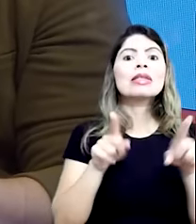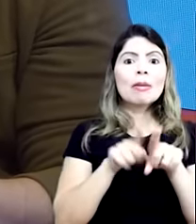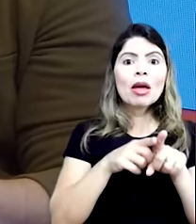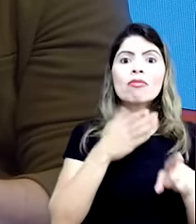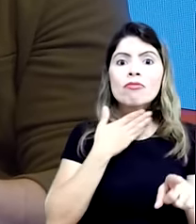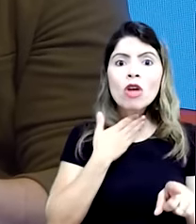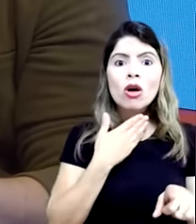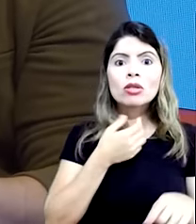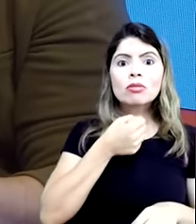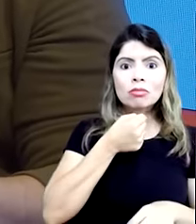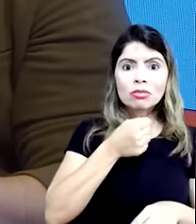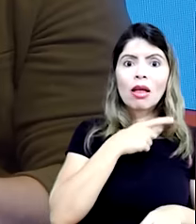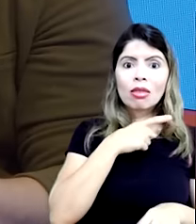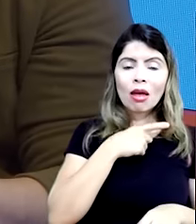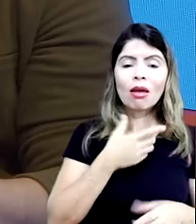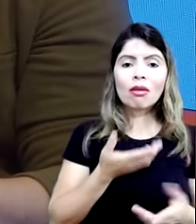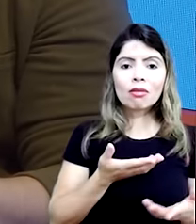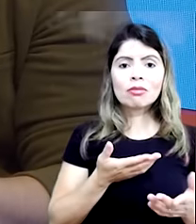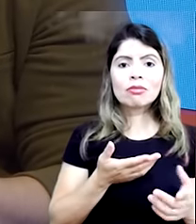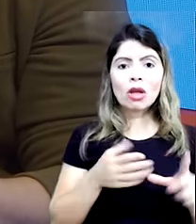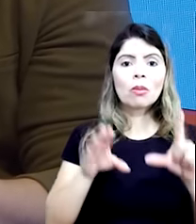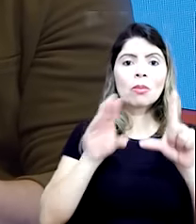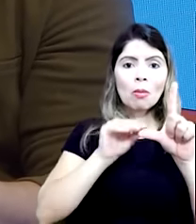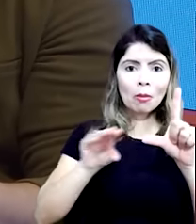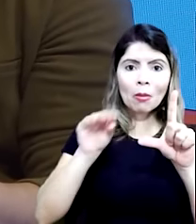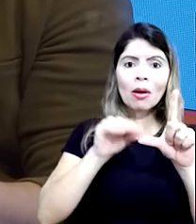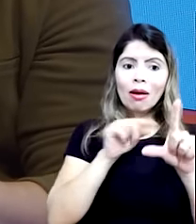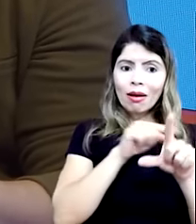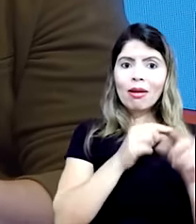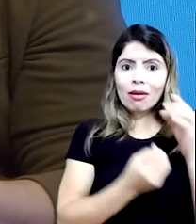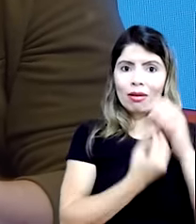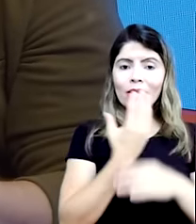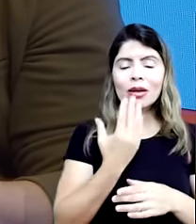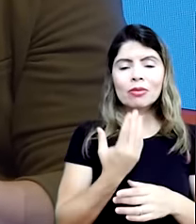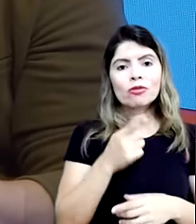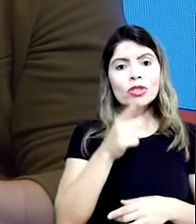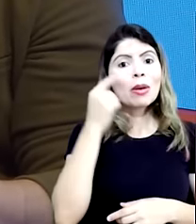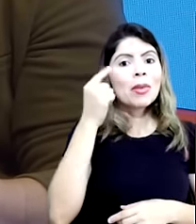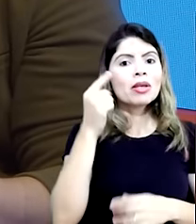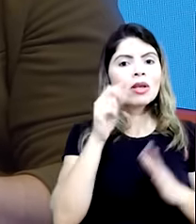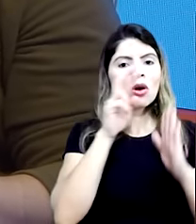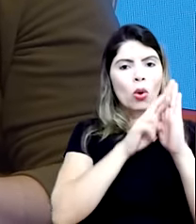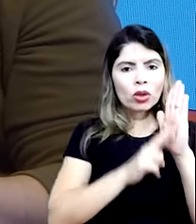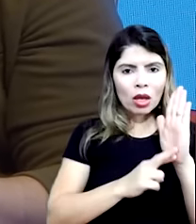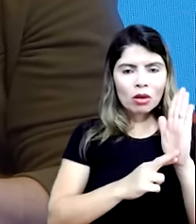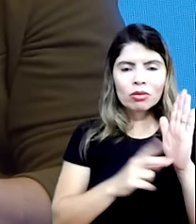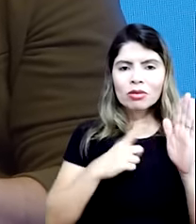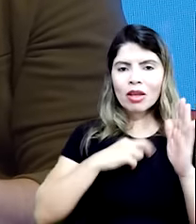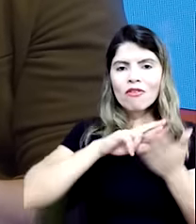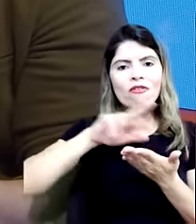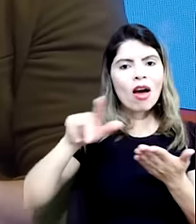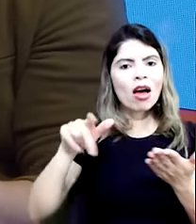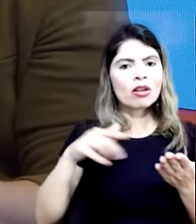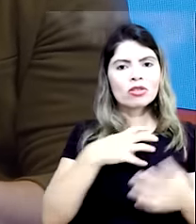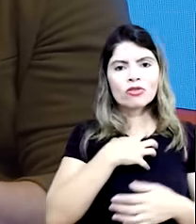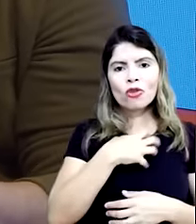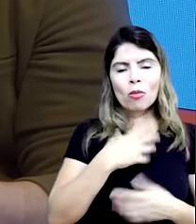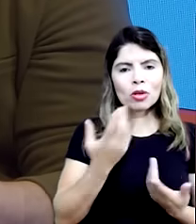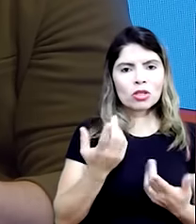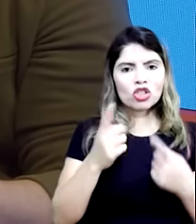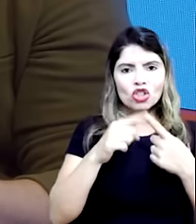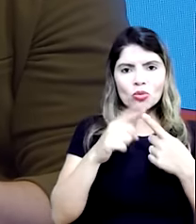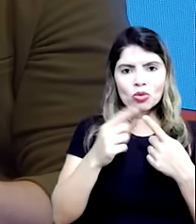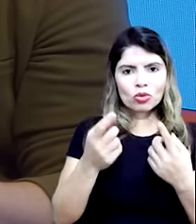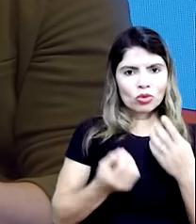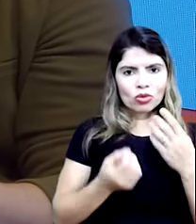atrás até a locução do vídeo né quando a gente pensa em ter um roteiro você tem várias formas de fazer isso né você tem várias formas de